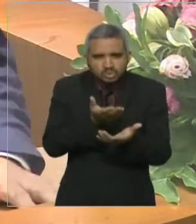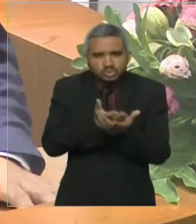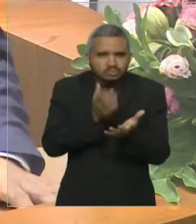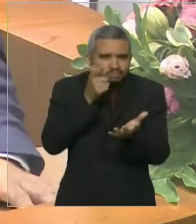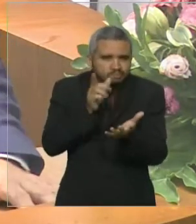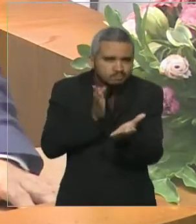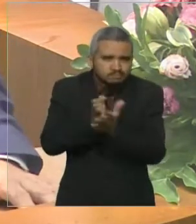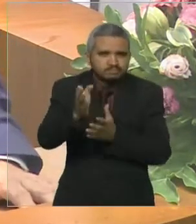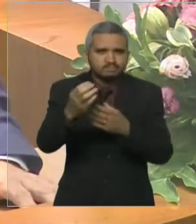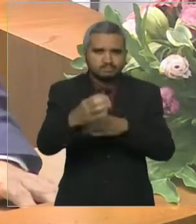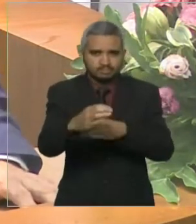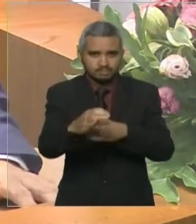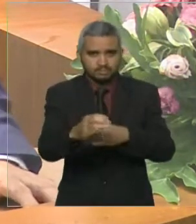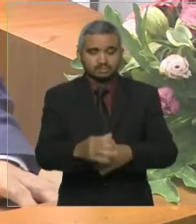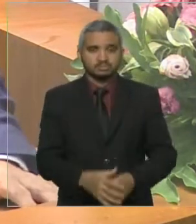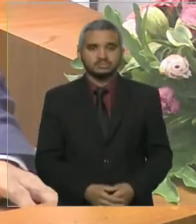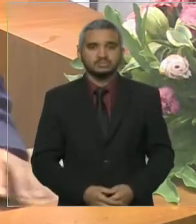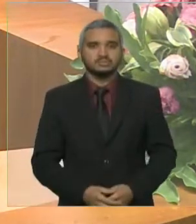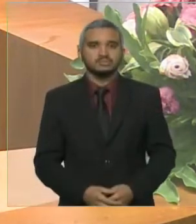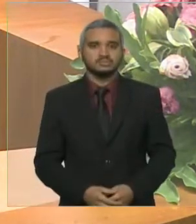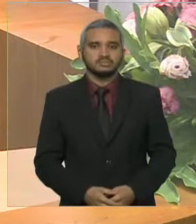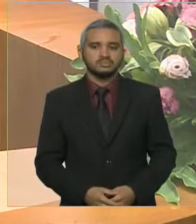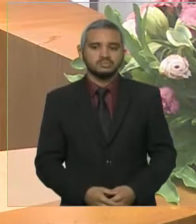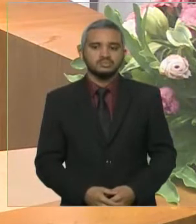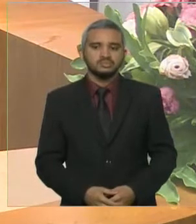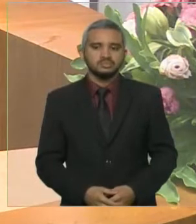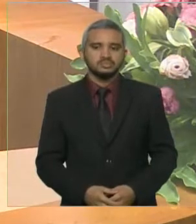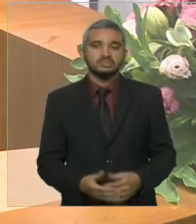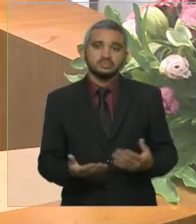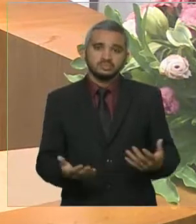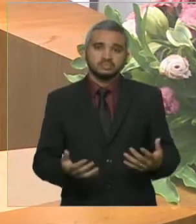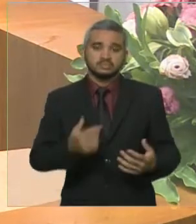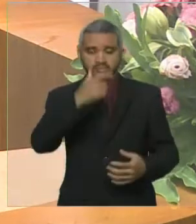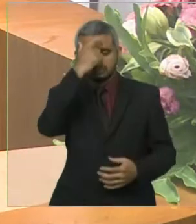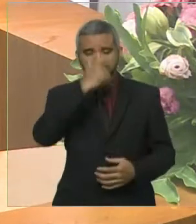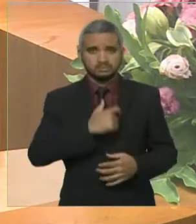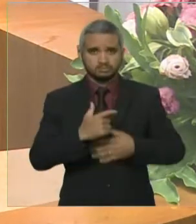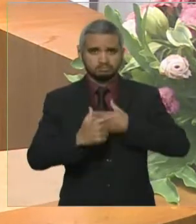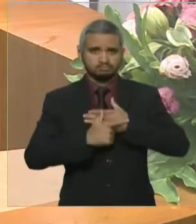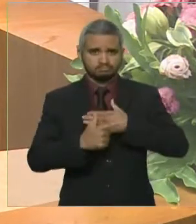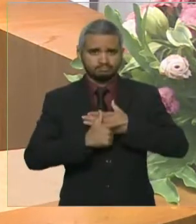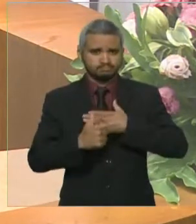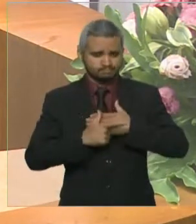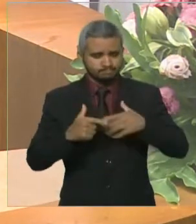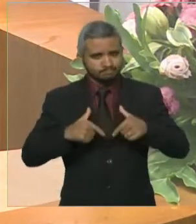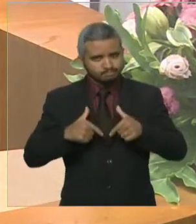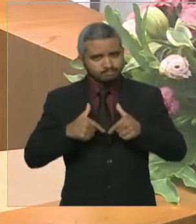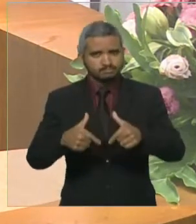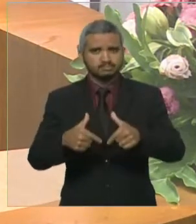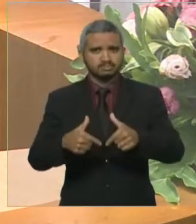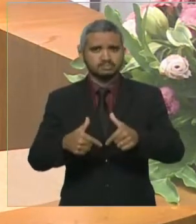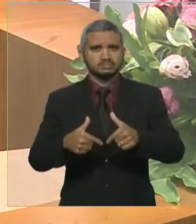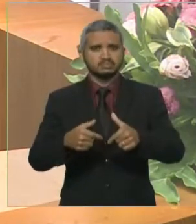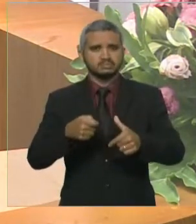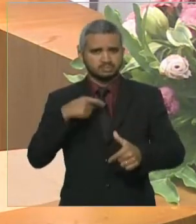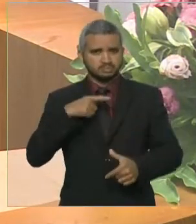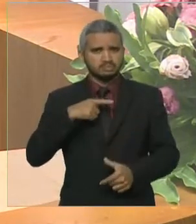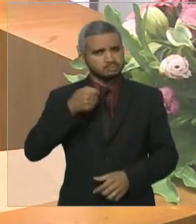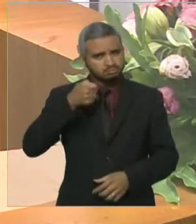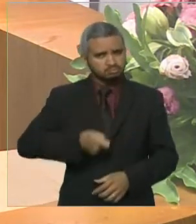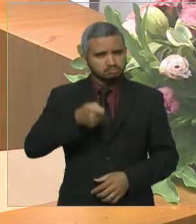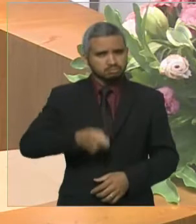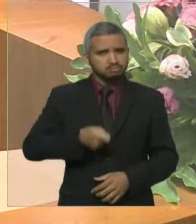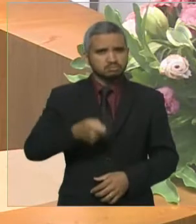serviço público. E a nossa atuação parlamentar, de forma muito contundente, muito